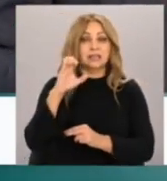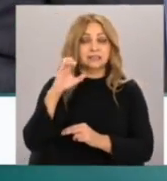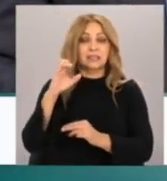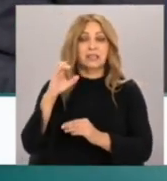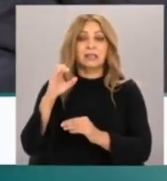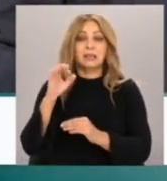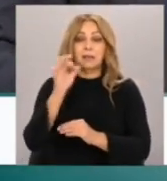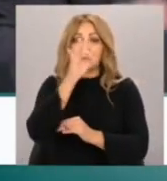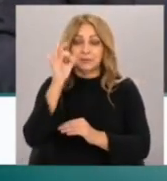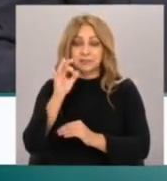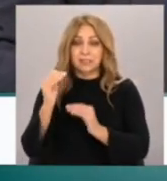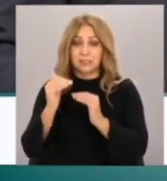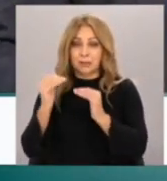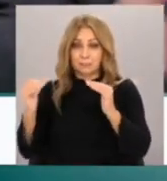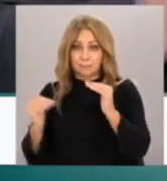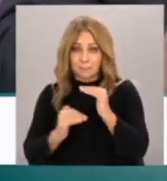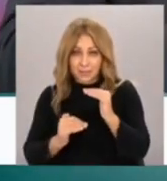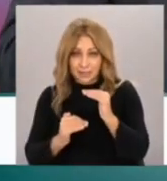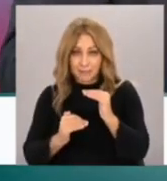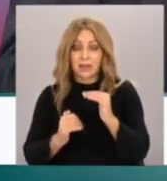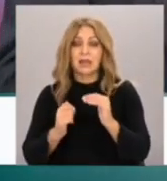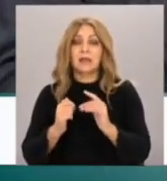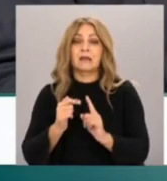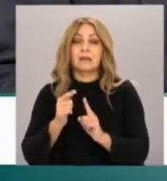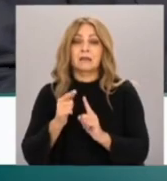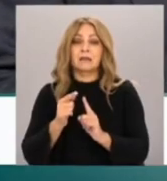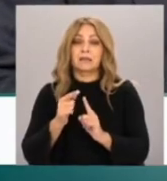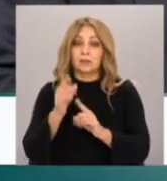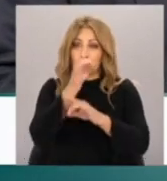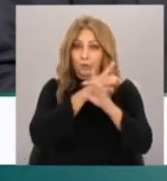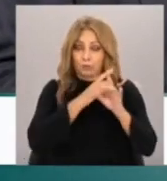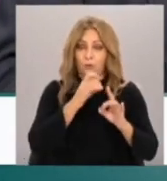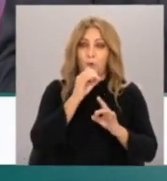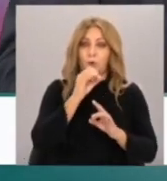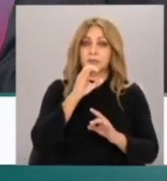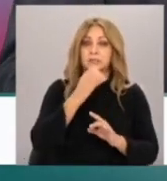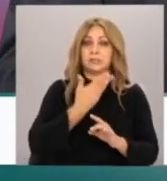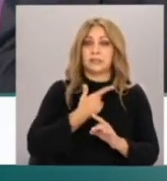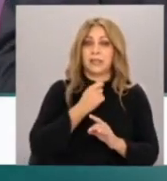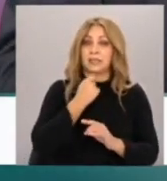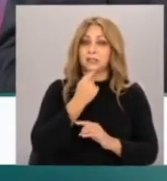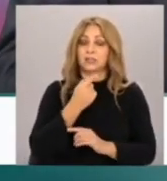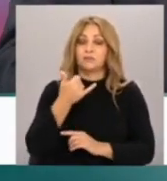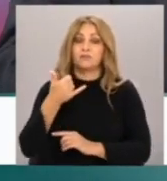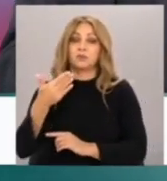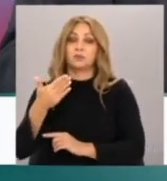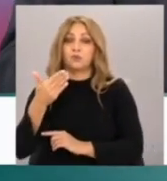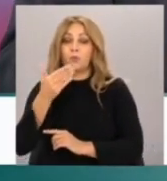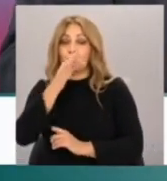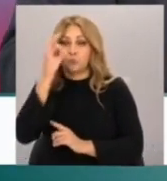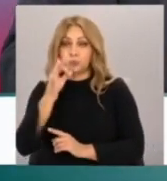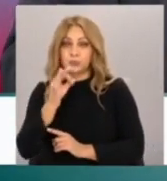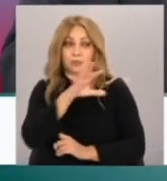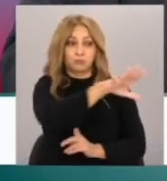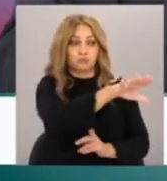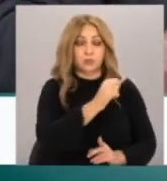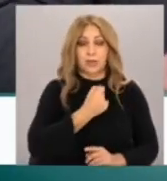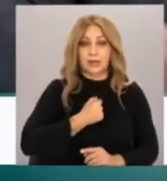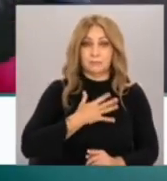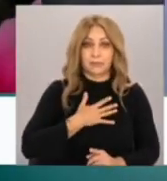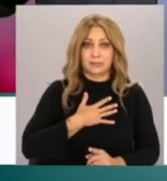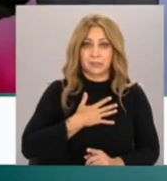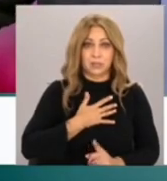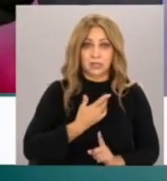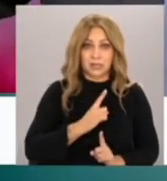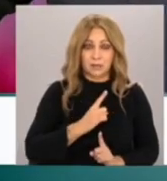que agora finalmente ao seresta adquire vai implementar significa que não precisamos chapar 21 porcento.de RC as pequenas e médias empresas não conseguem